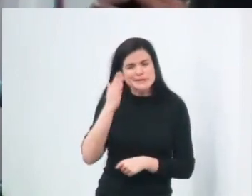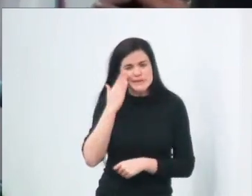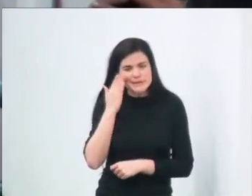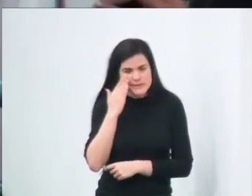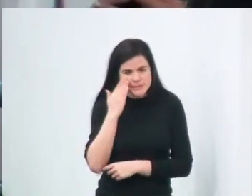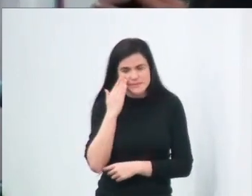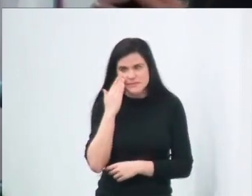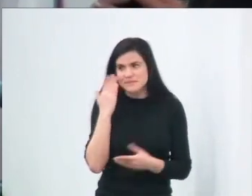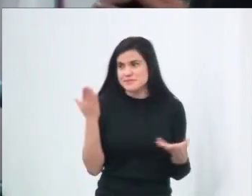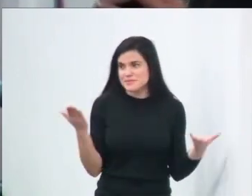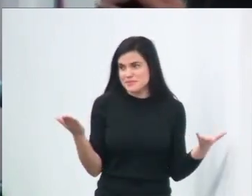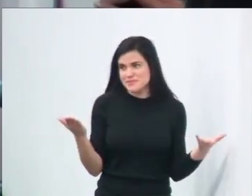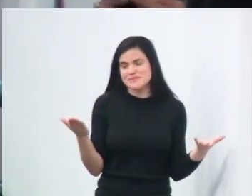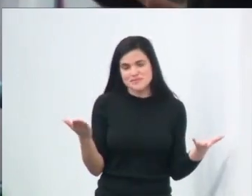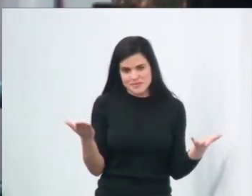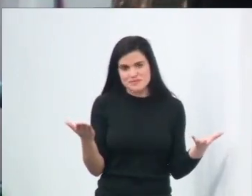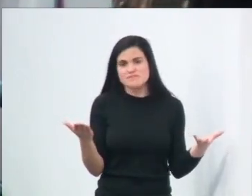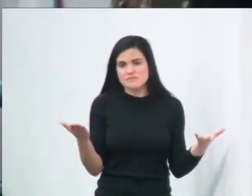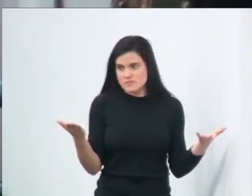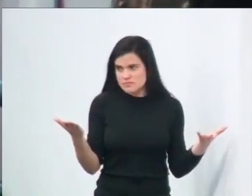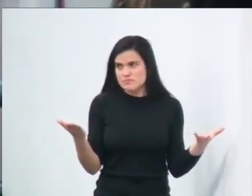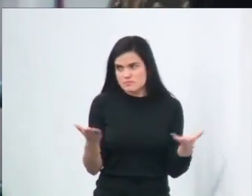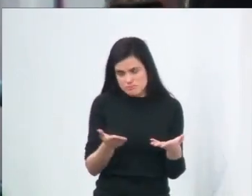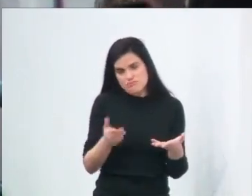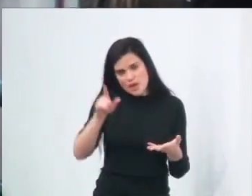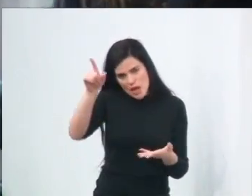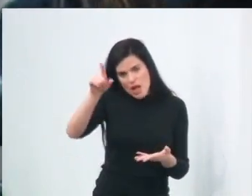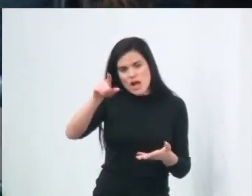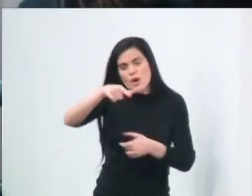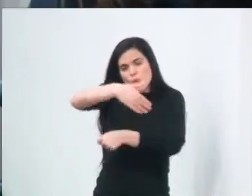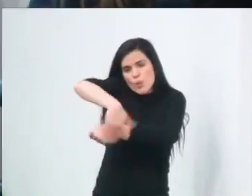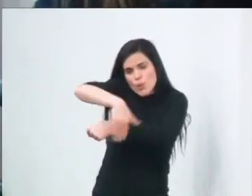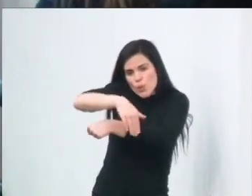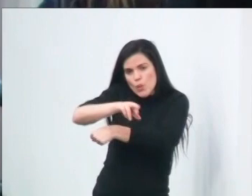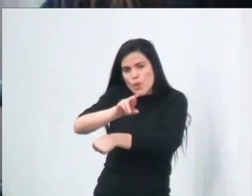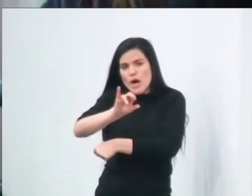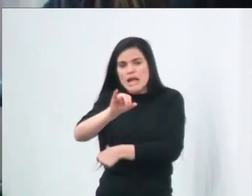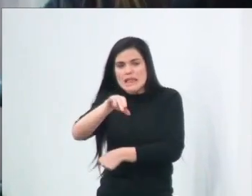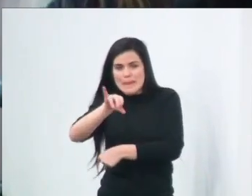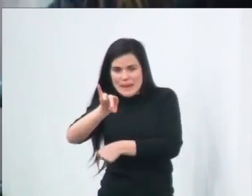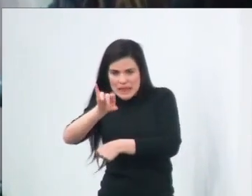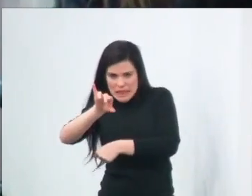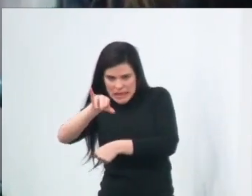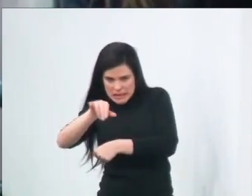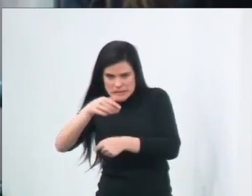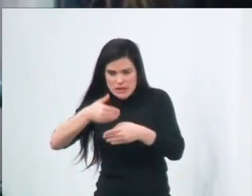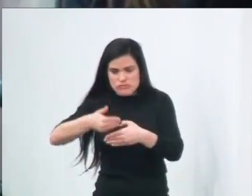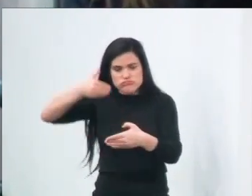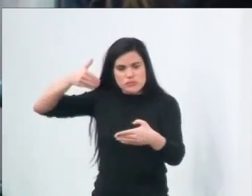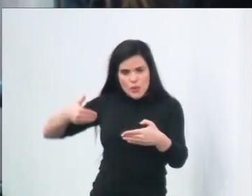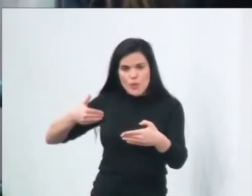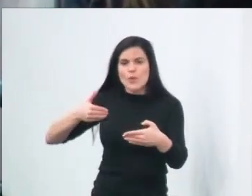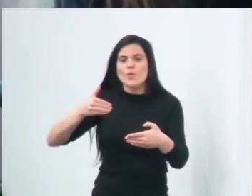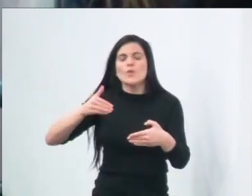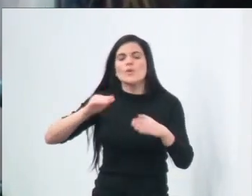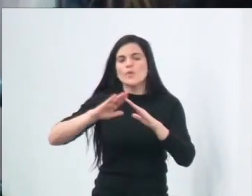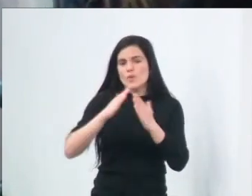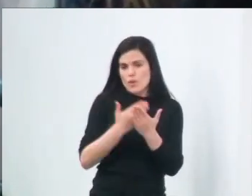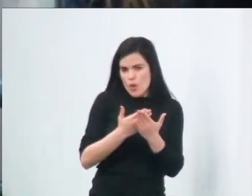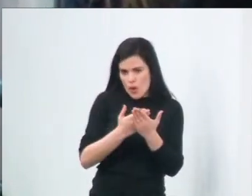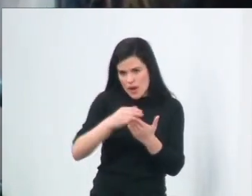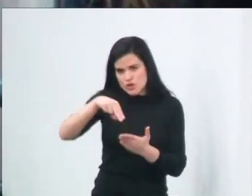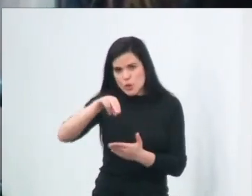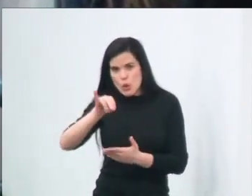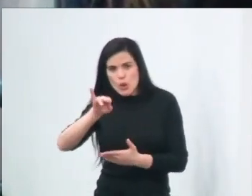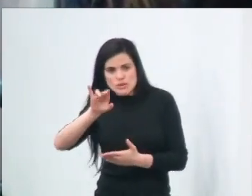o nosso atual ali localizado na Rua Independência, aos fundos do Ginásio Colégio Notre Dame, ele é um quartel que